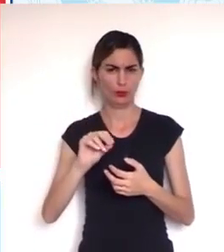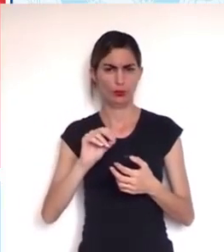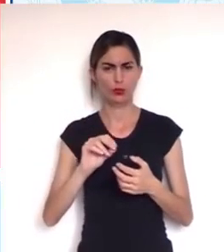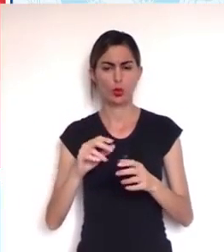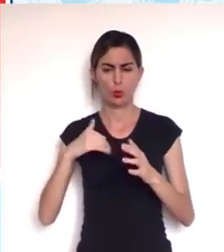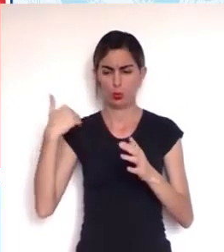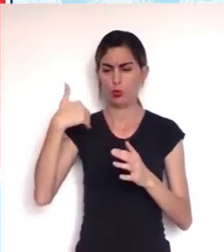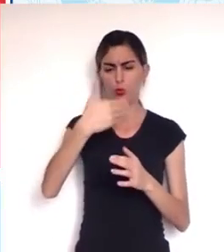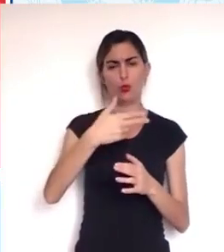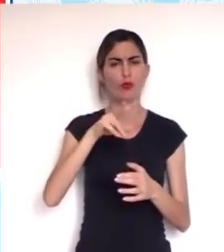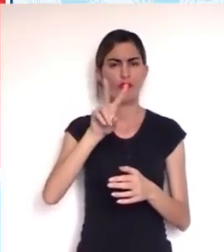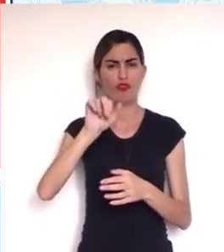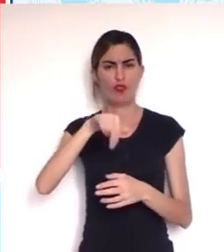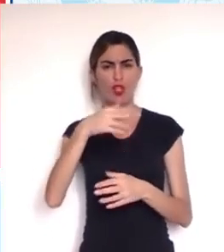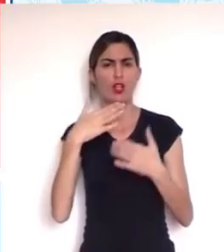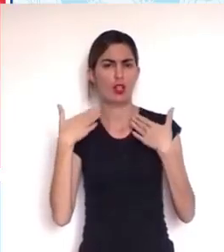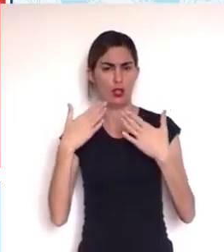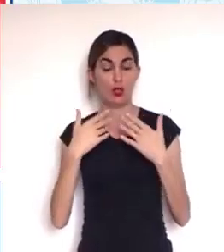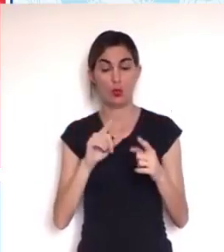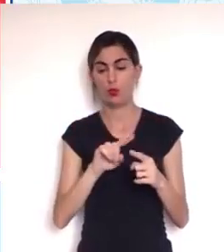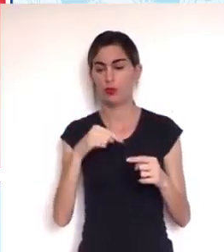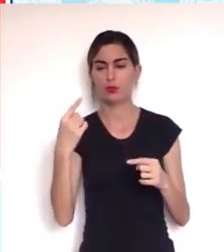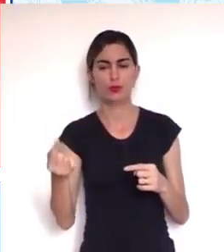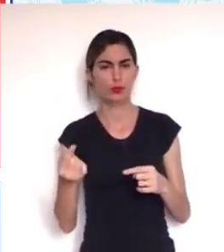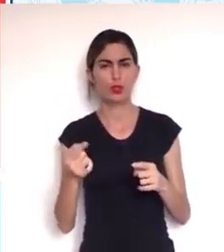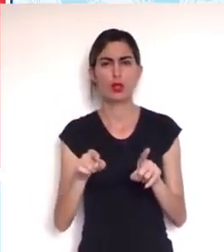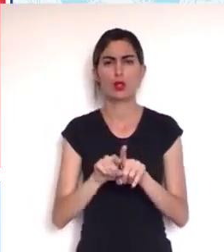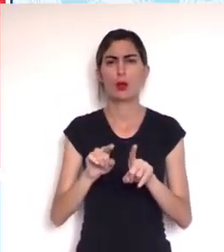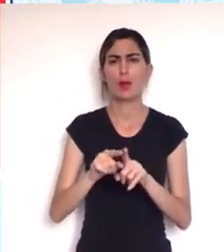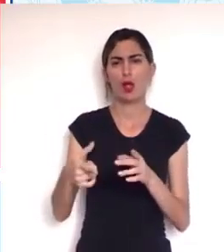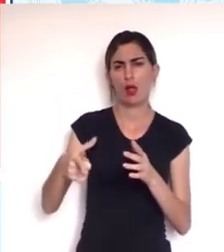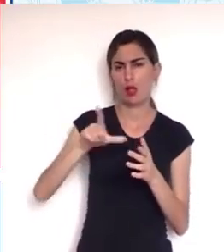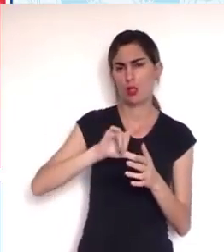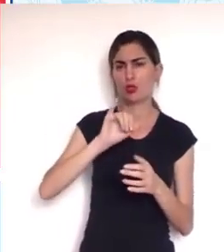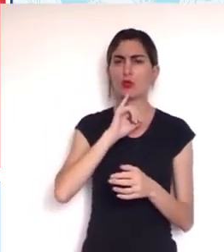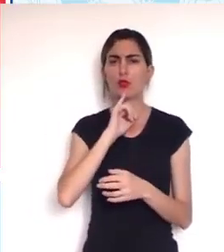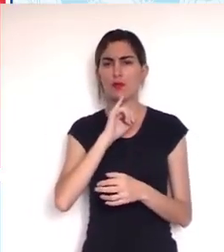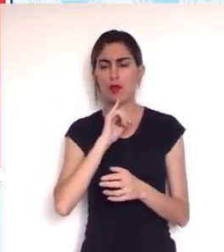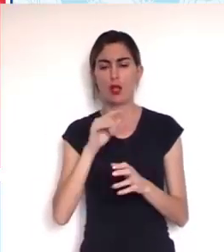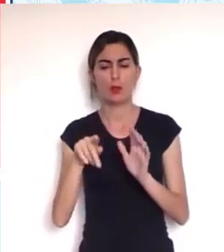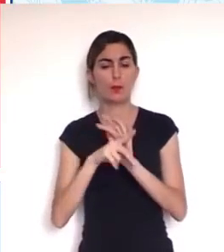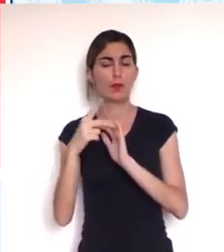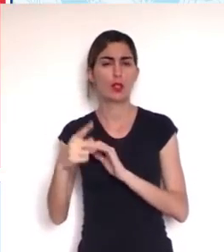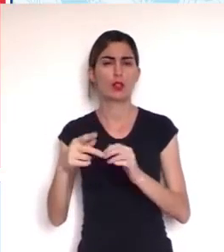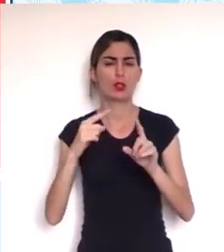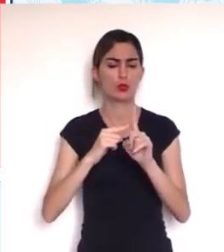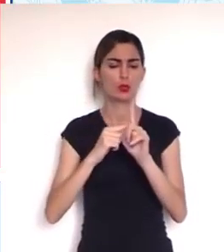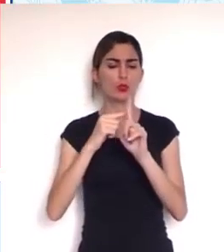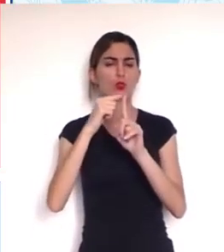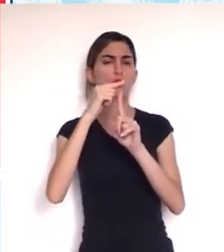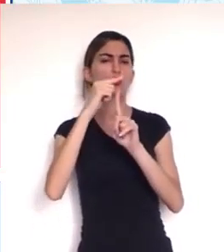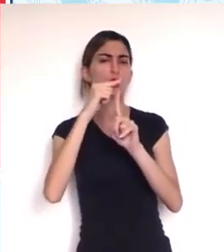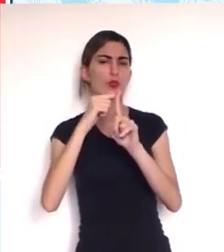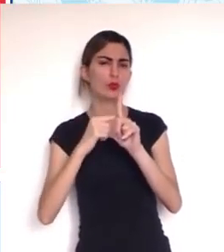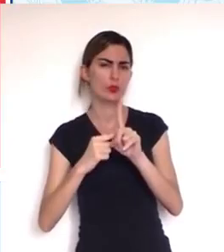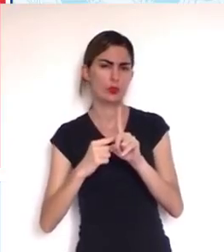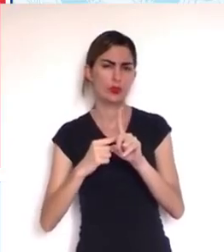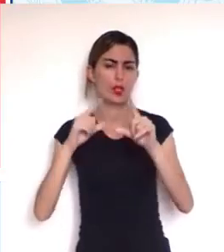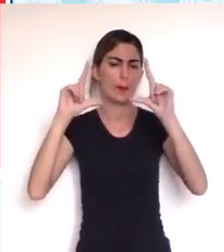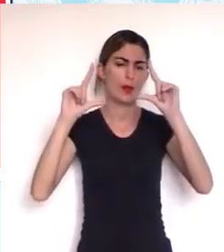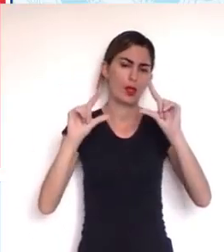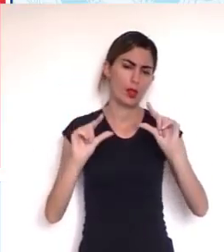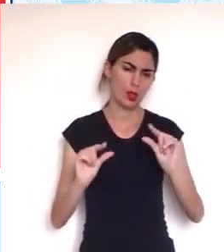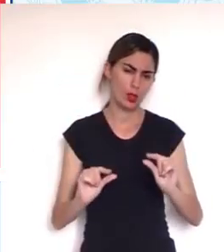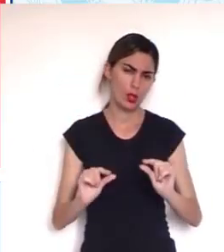o verão e ele vai anteceder o inverno. Ele se caracteriza pela temperatura menor,